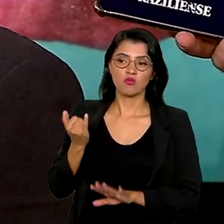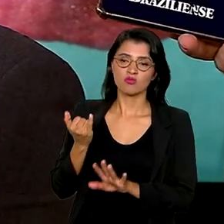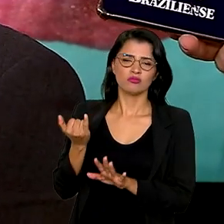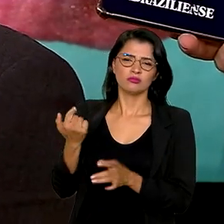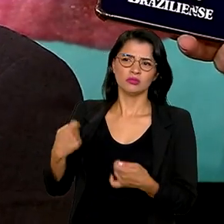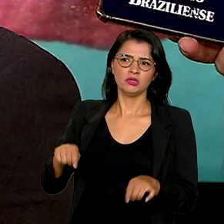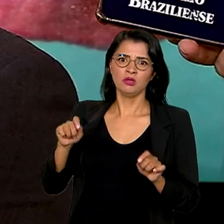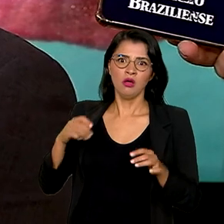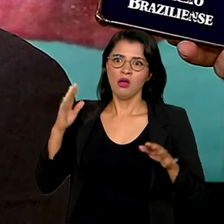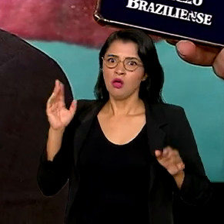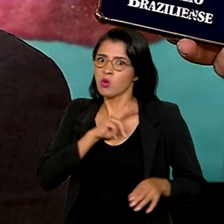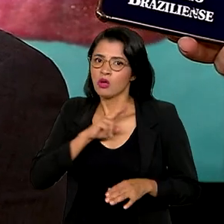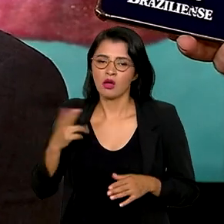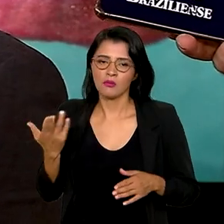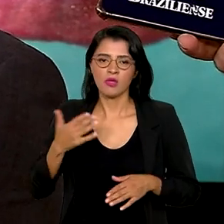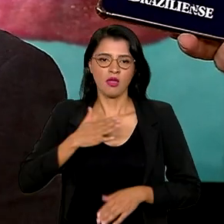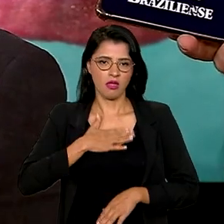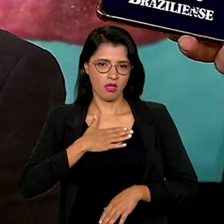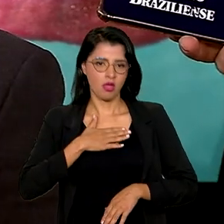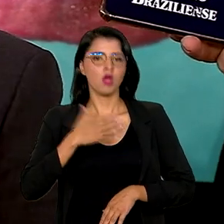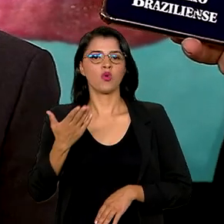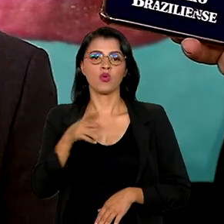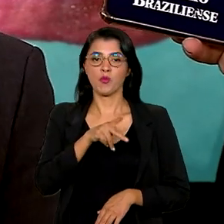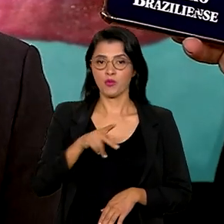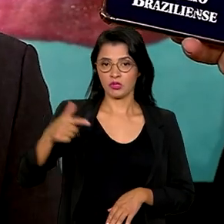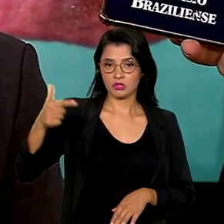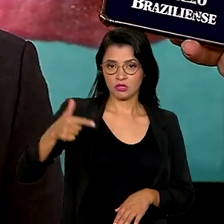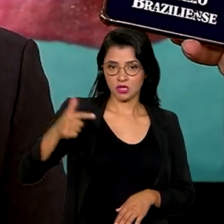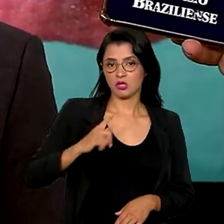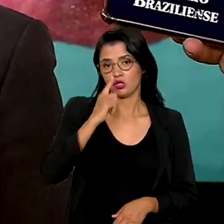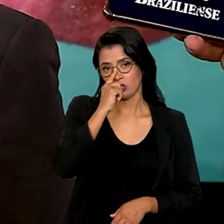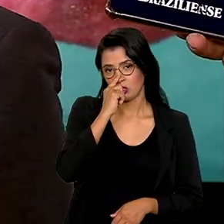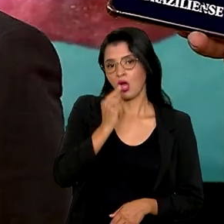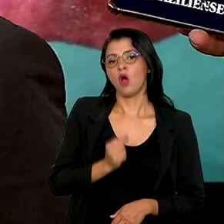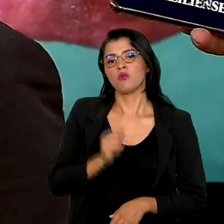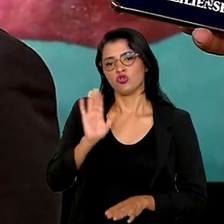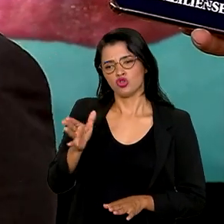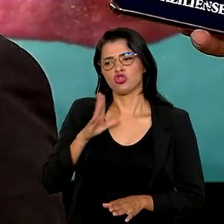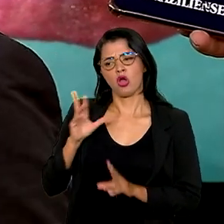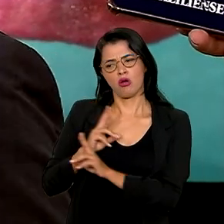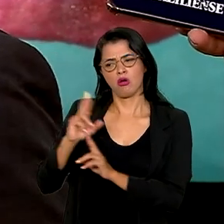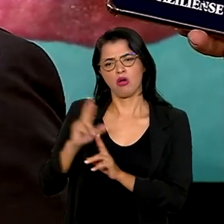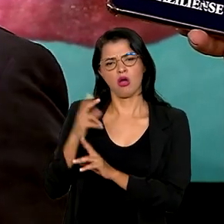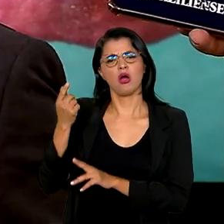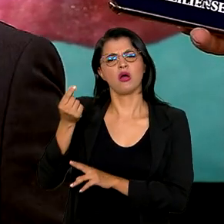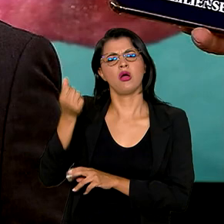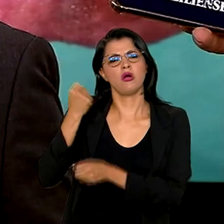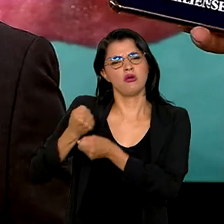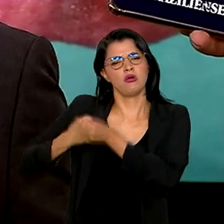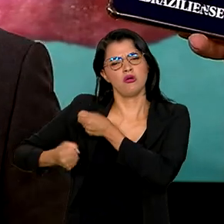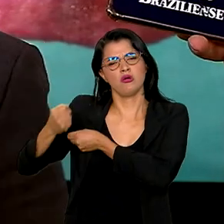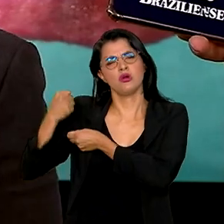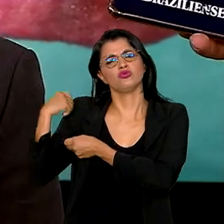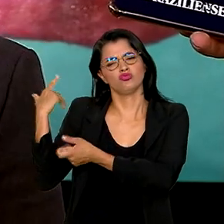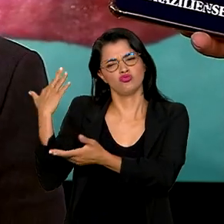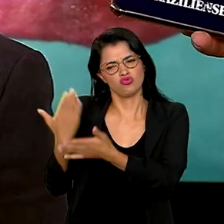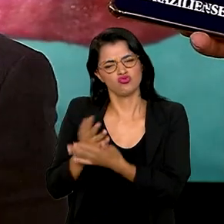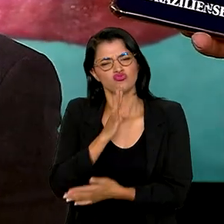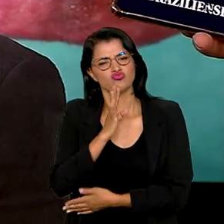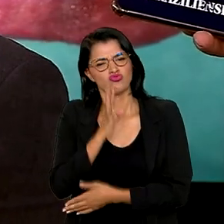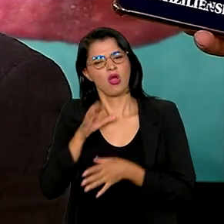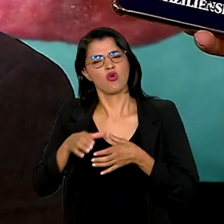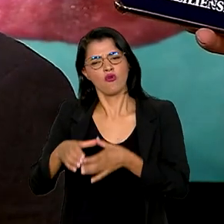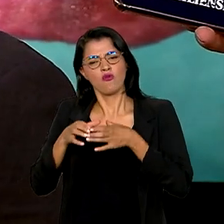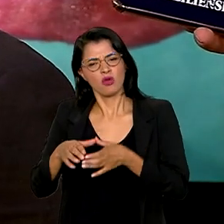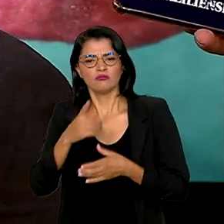eu e o presidente álcool e teve uma relação de muitos anos e é claro que a convivência com a gente é sempre muito fácil a gente já tem essa